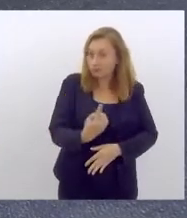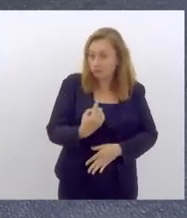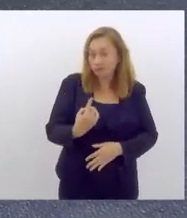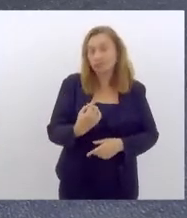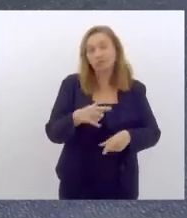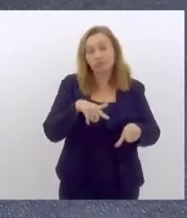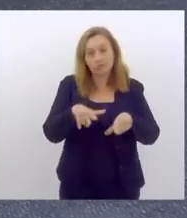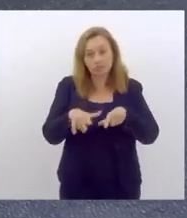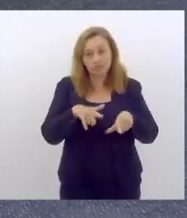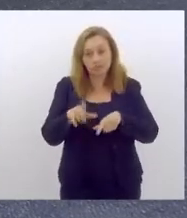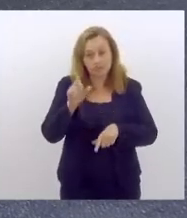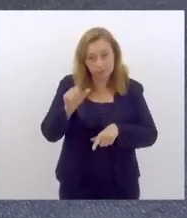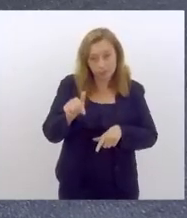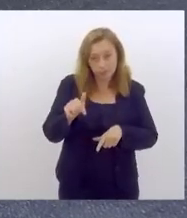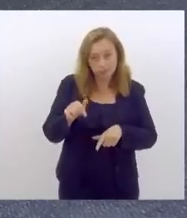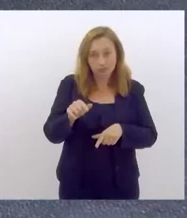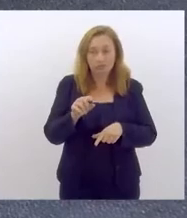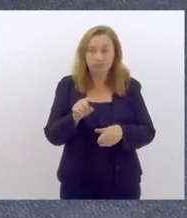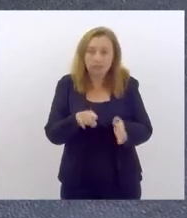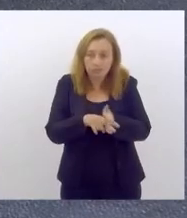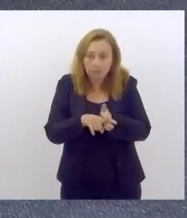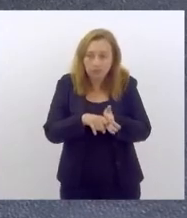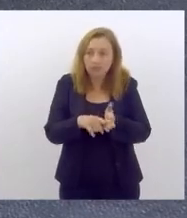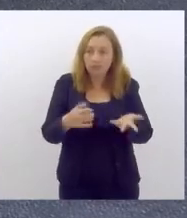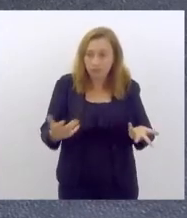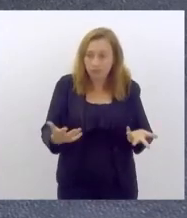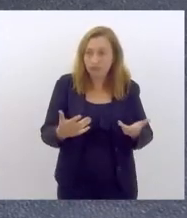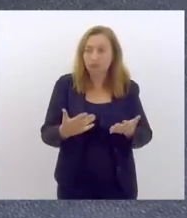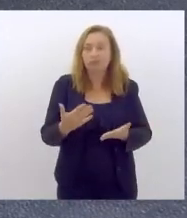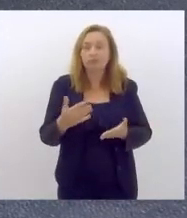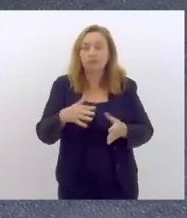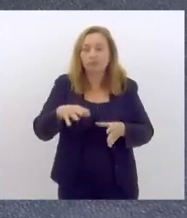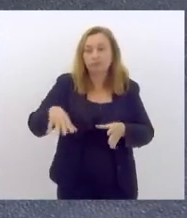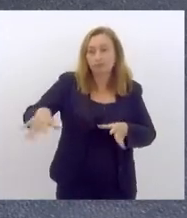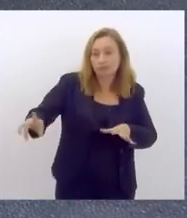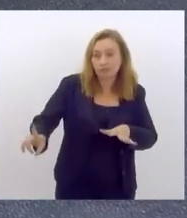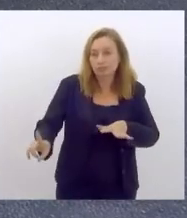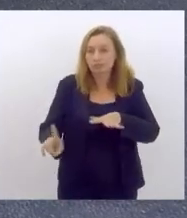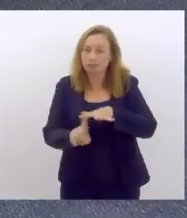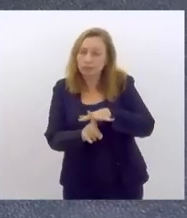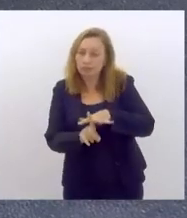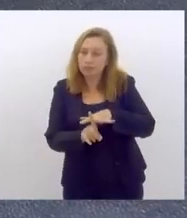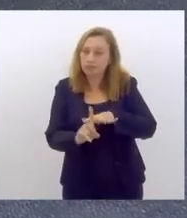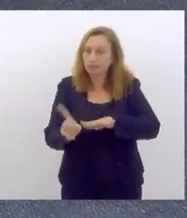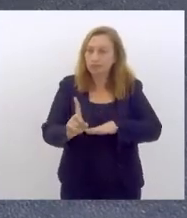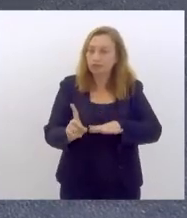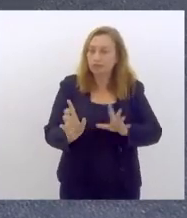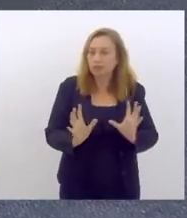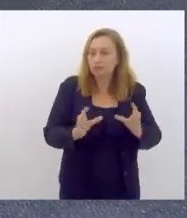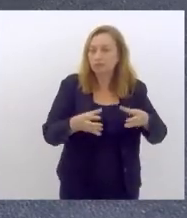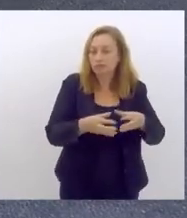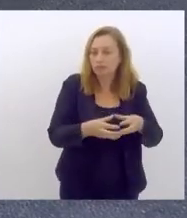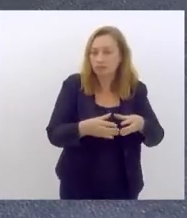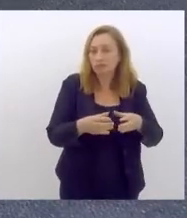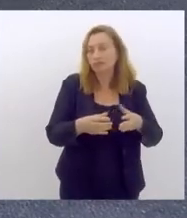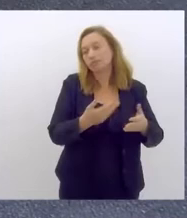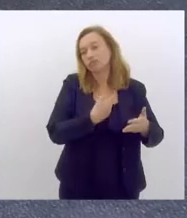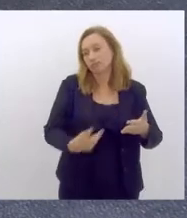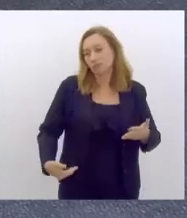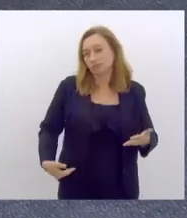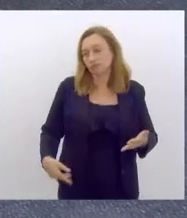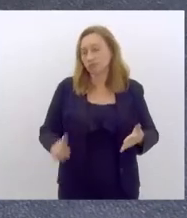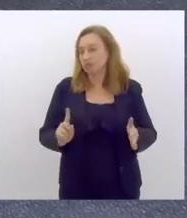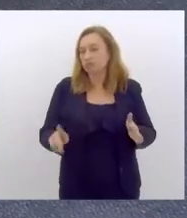ofício, né, que é um ofício de alguém que integra, né, não a bancada do governo, não